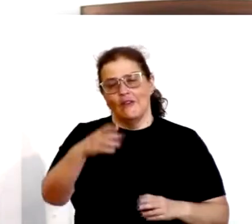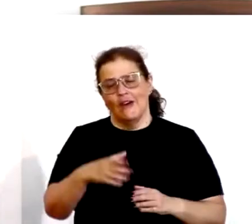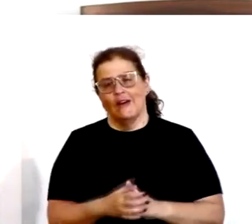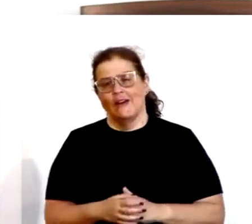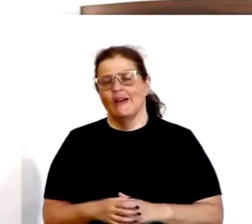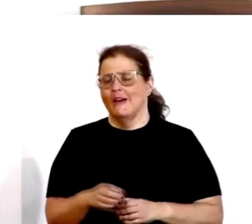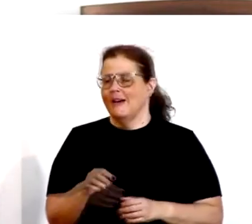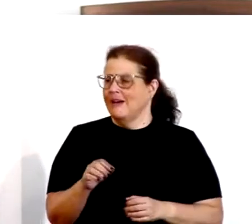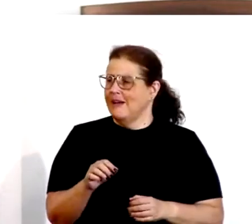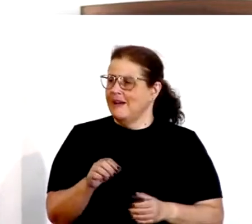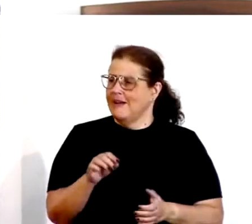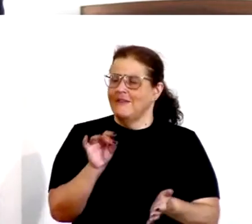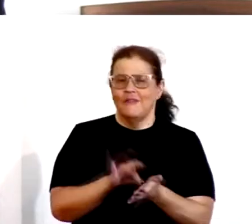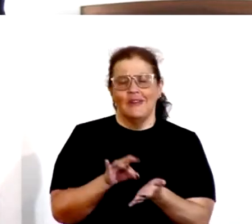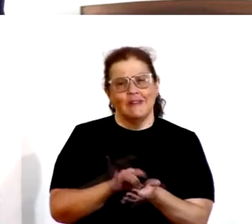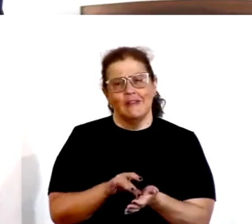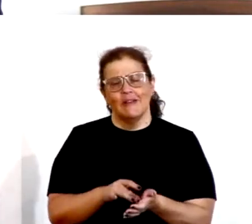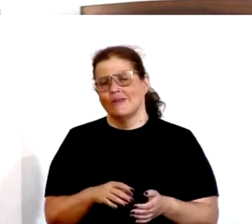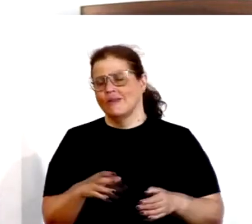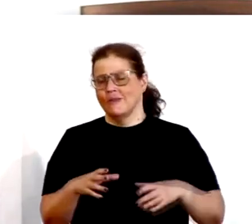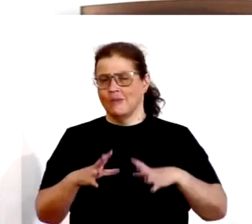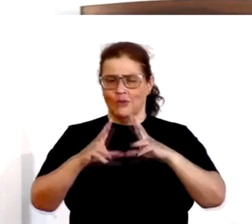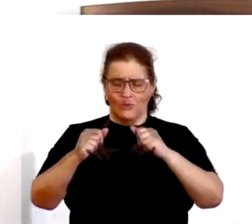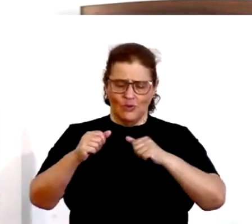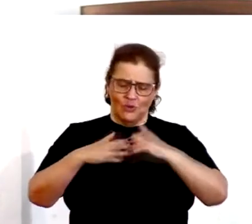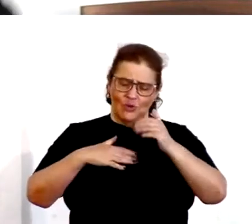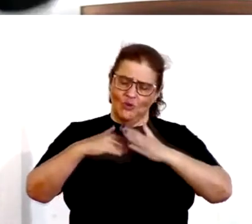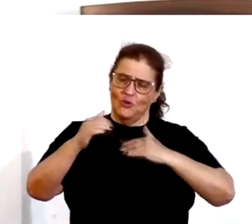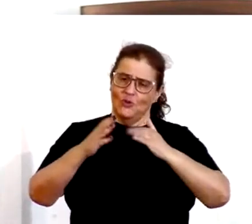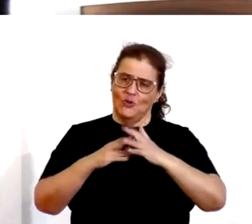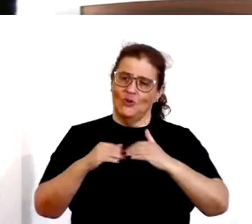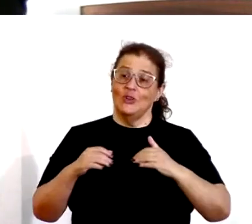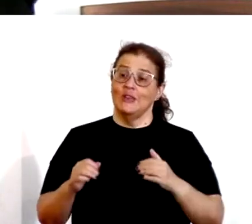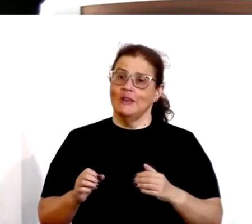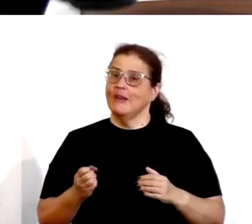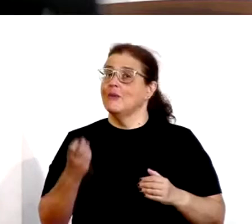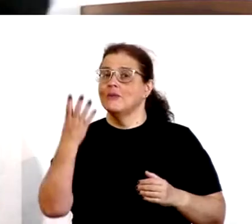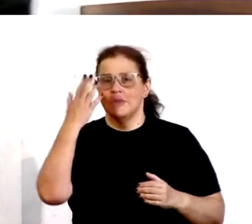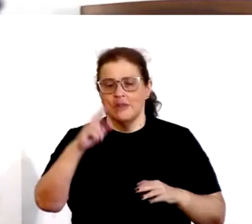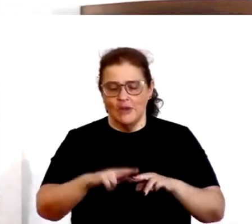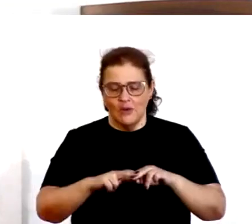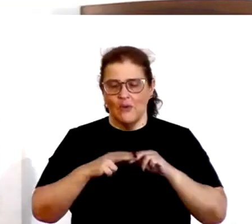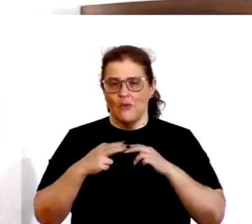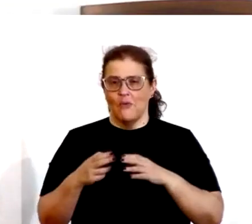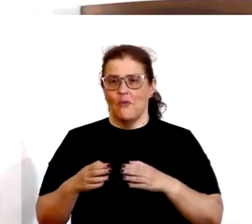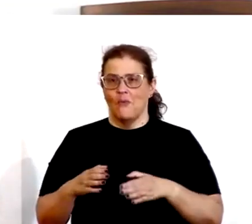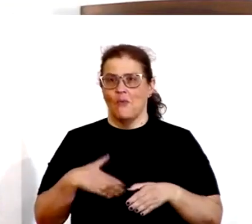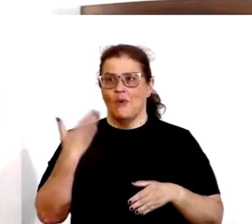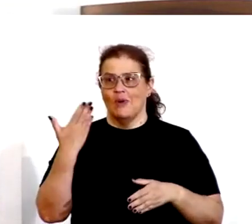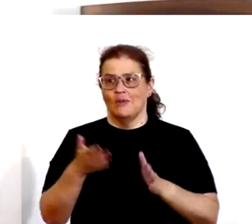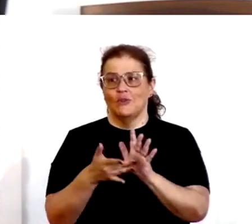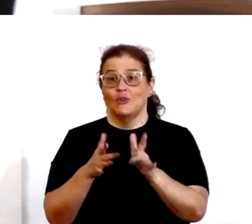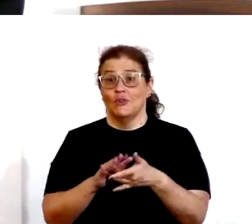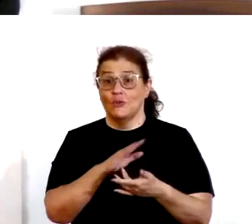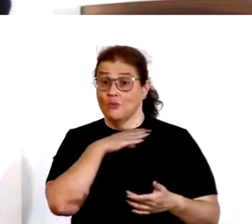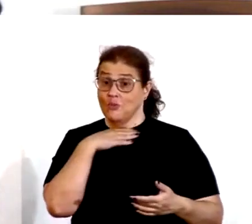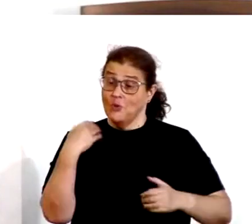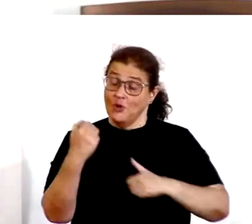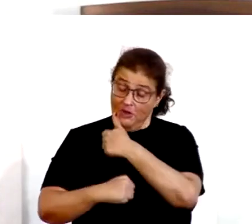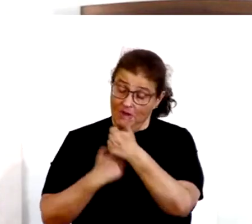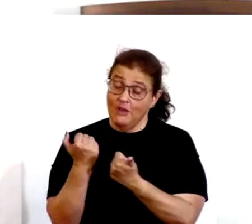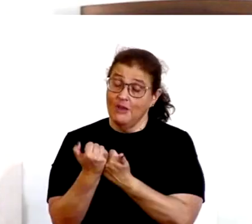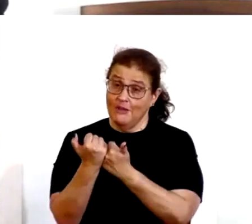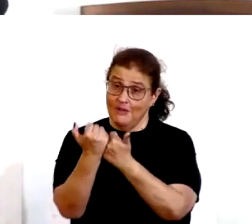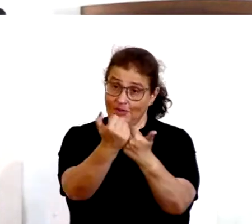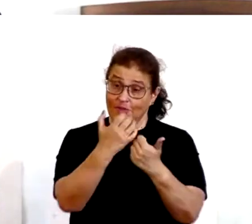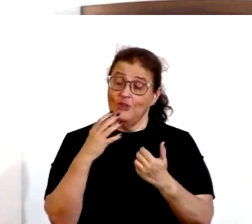obra planejada por Deus, sendo concretizada em Cristo. Essas bênçãos celestiais passam a ser bênçãos terrenas. Por quê? Porque